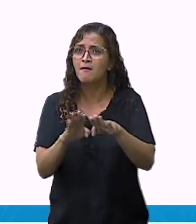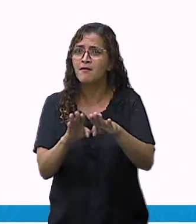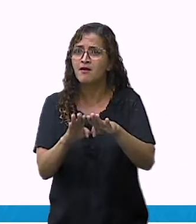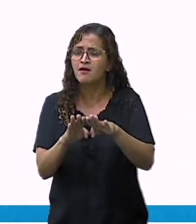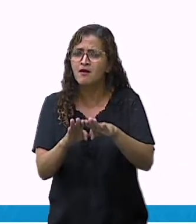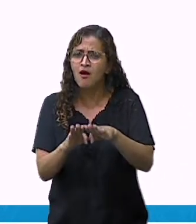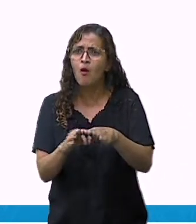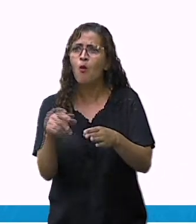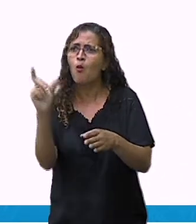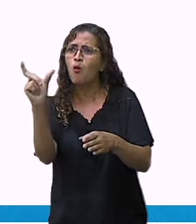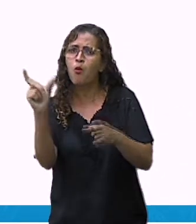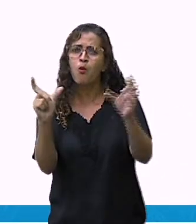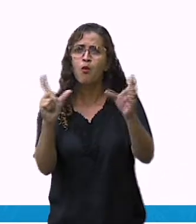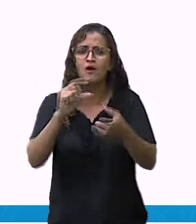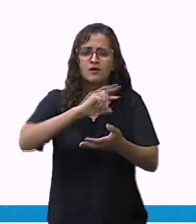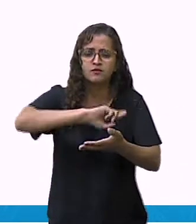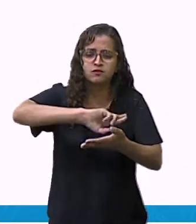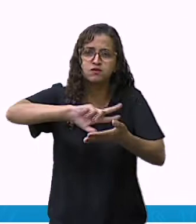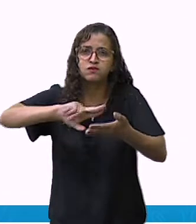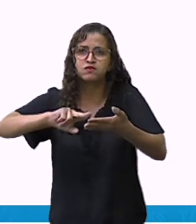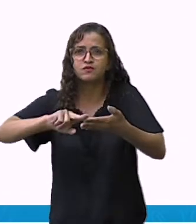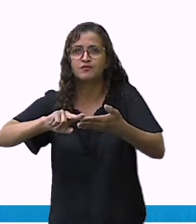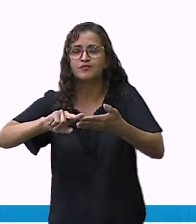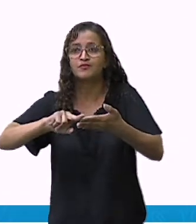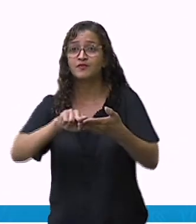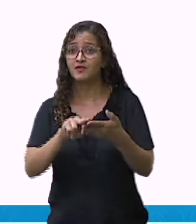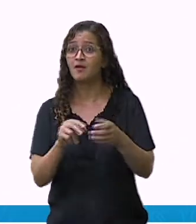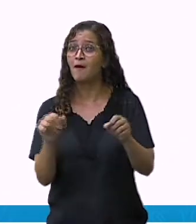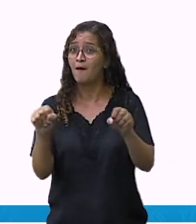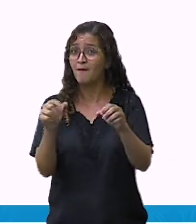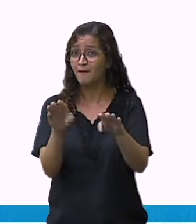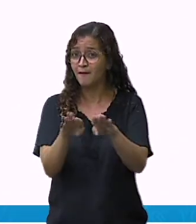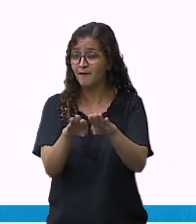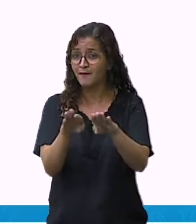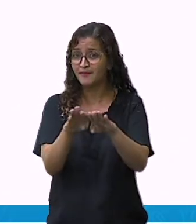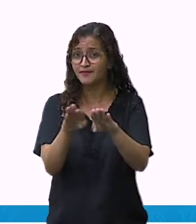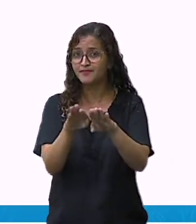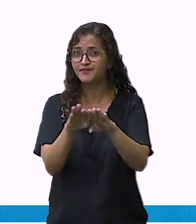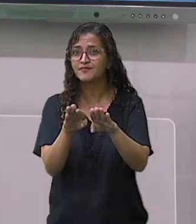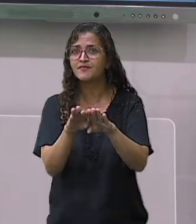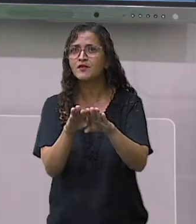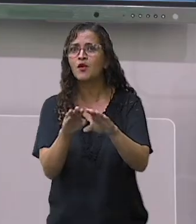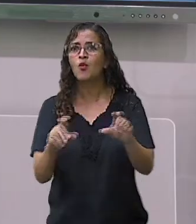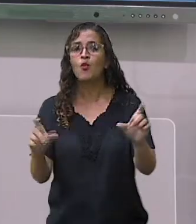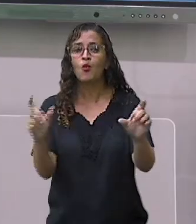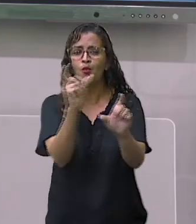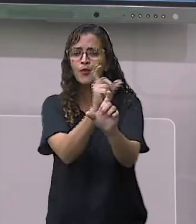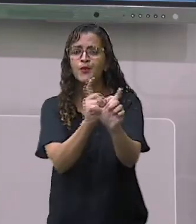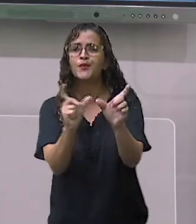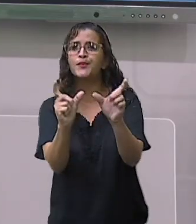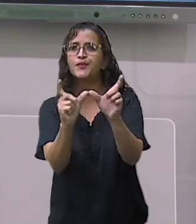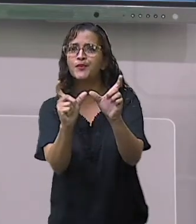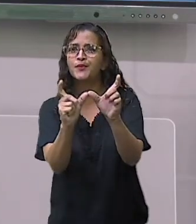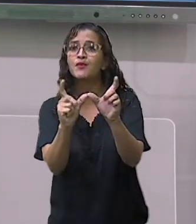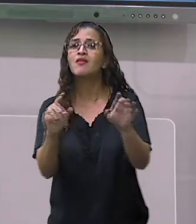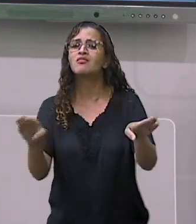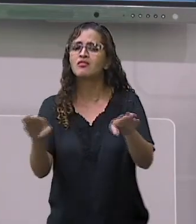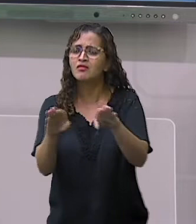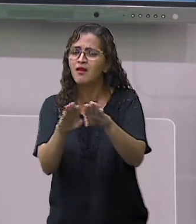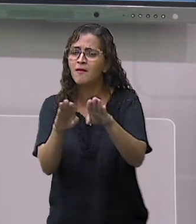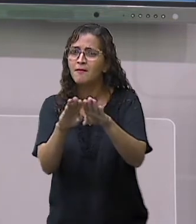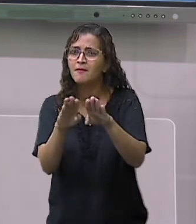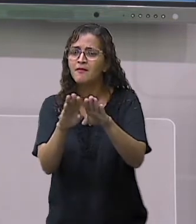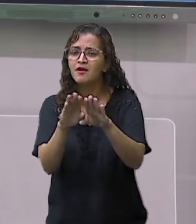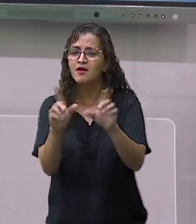pesquisando, sinônimo, antônimo do verbete. Então, tem dicionário que ele é mais